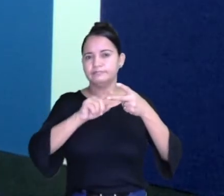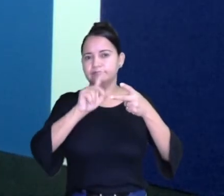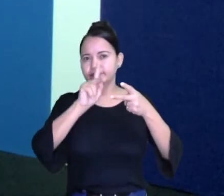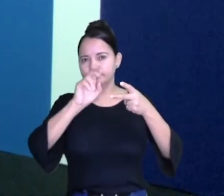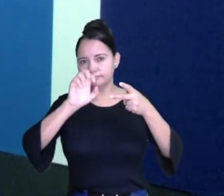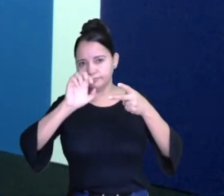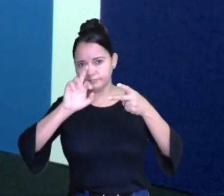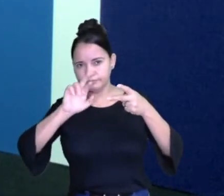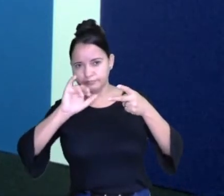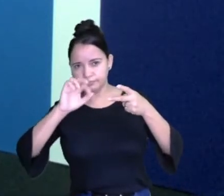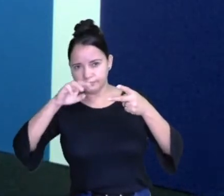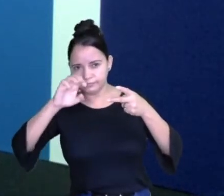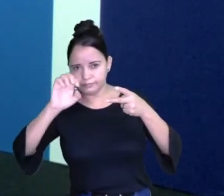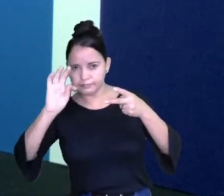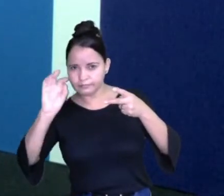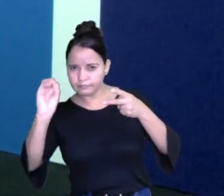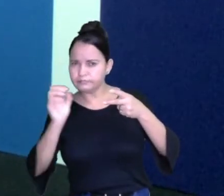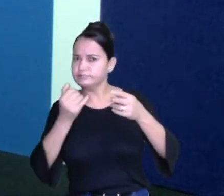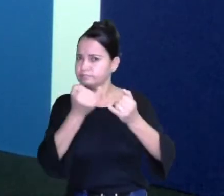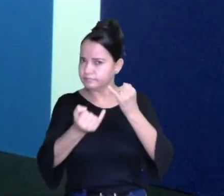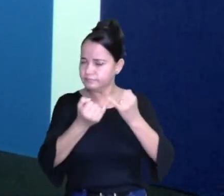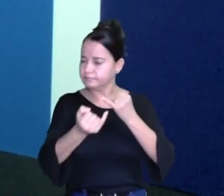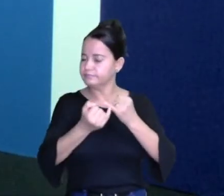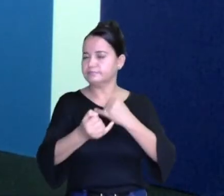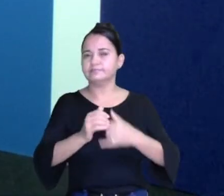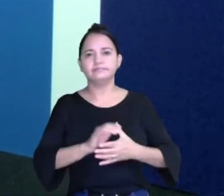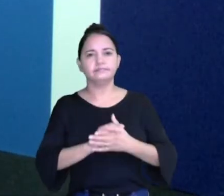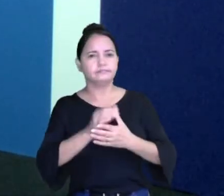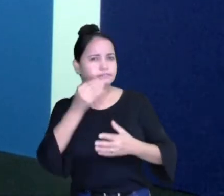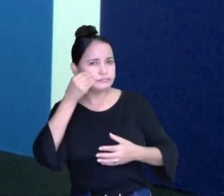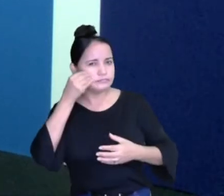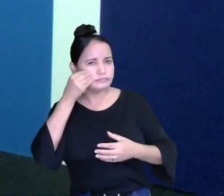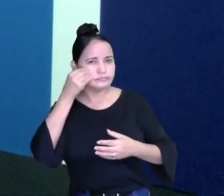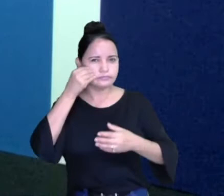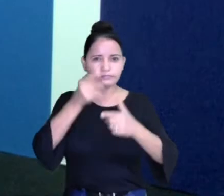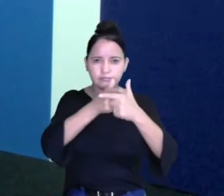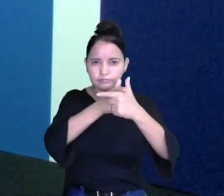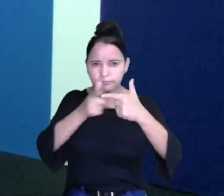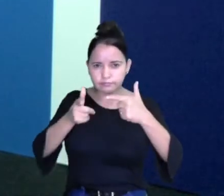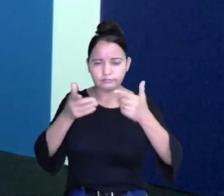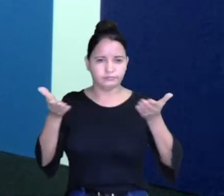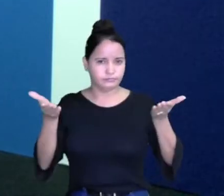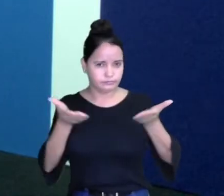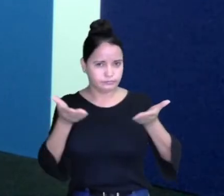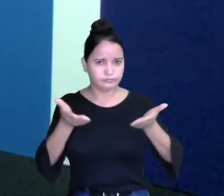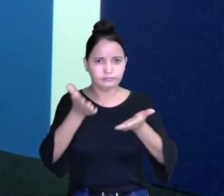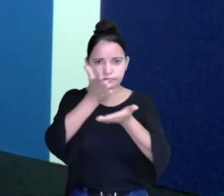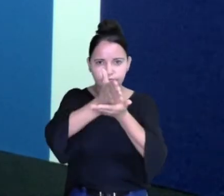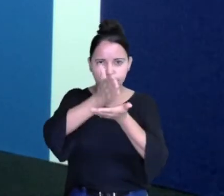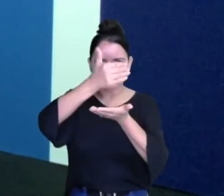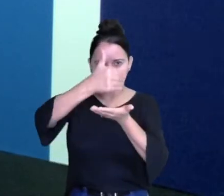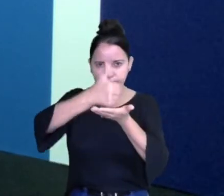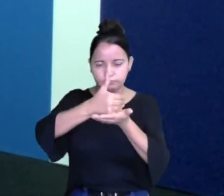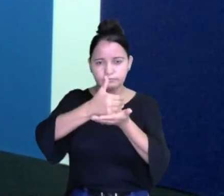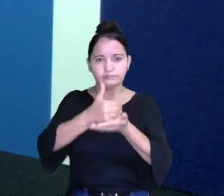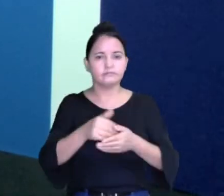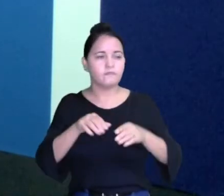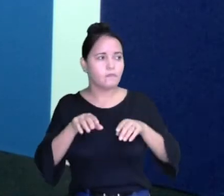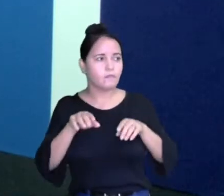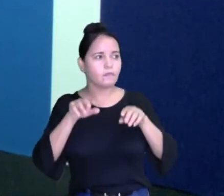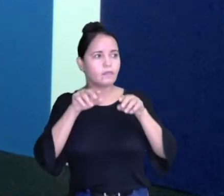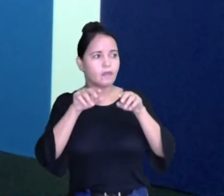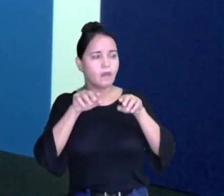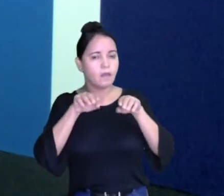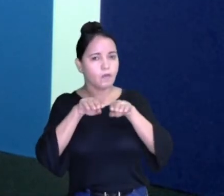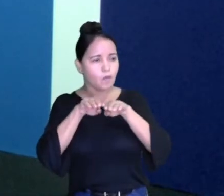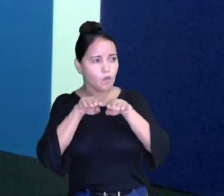chocolate? Isso mesmo. E aí a gente vai tentar, né, dividir isso aqui em partes iguais. Então, eu não vou tratar